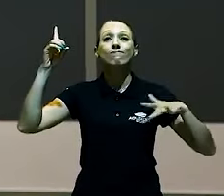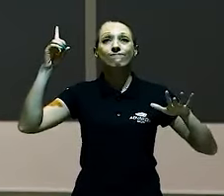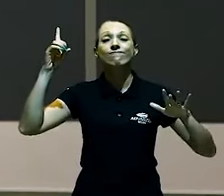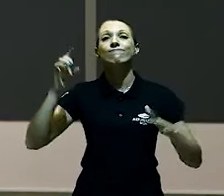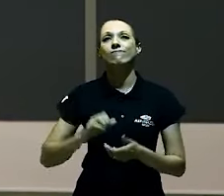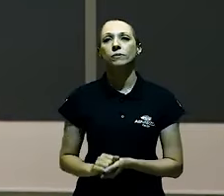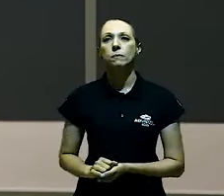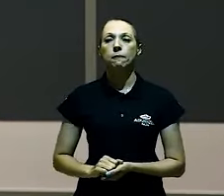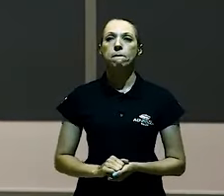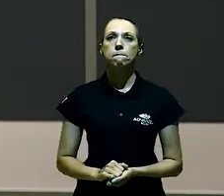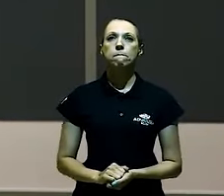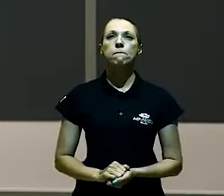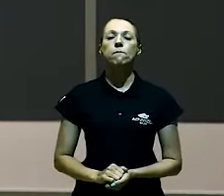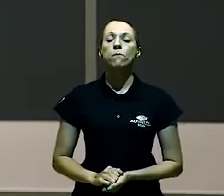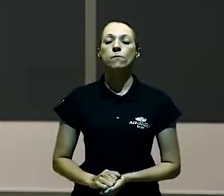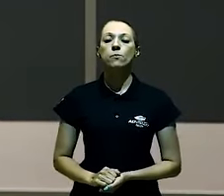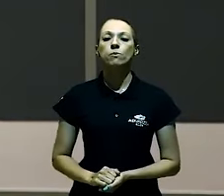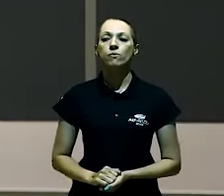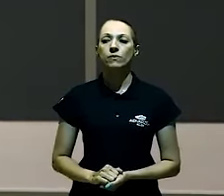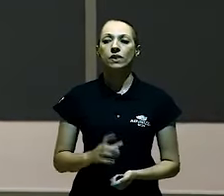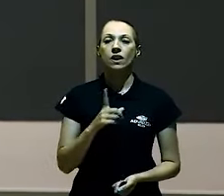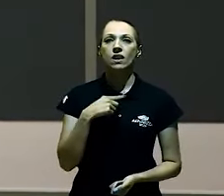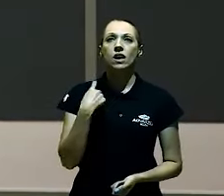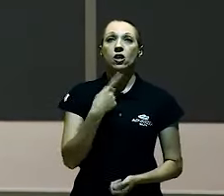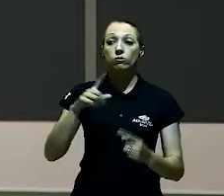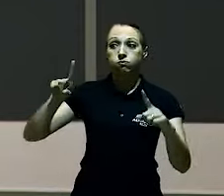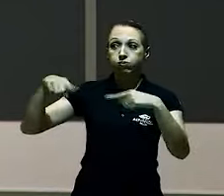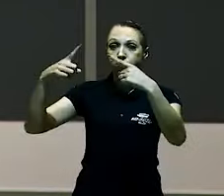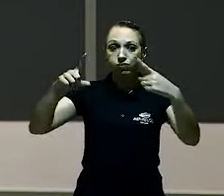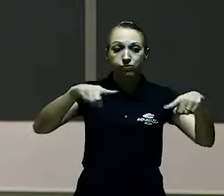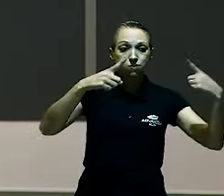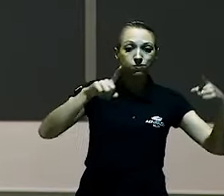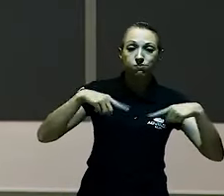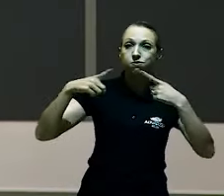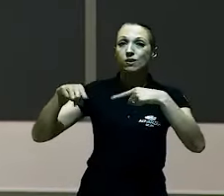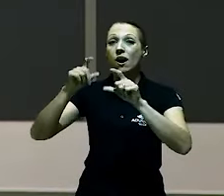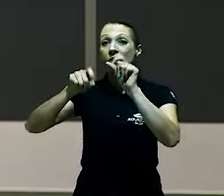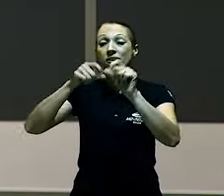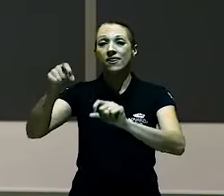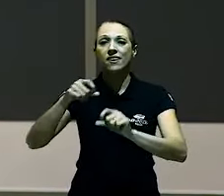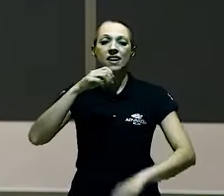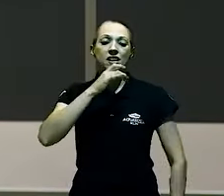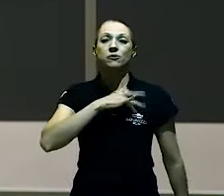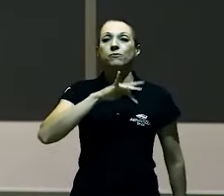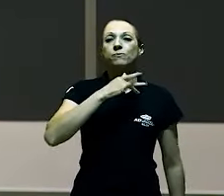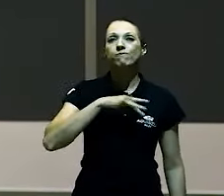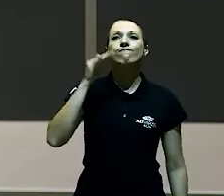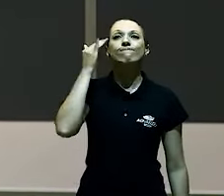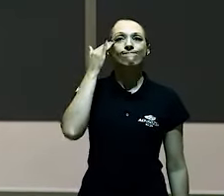estruturais, políticos, ideológicos. Nós estamos sendo desafiados a entender a misericórdia de